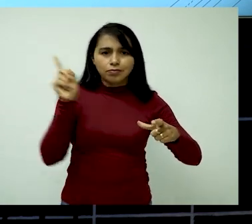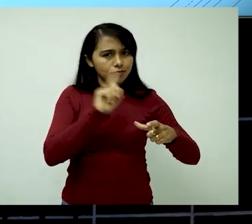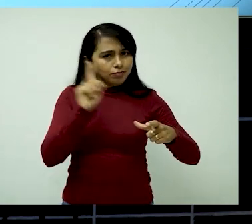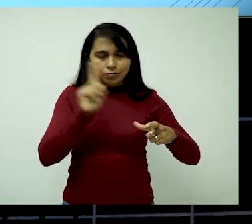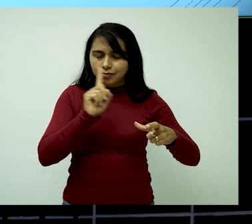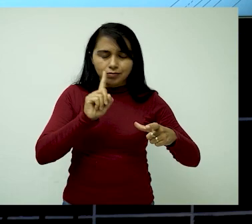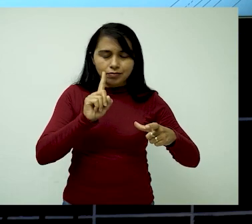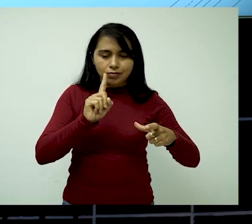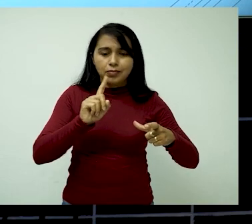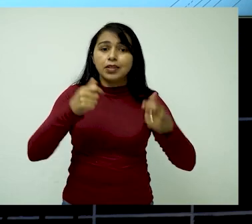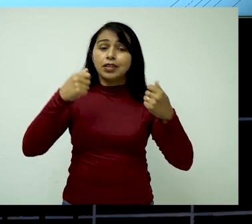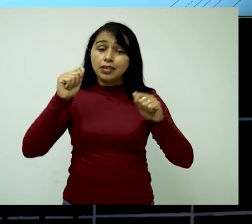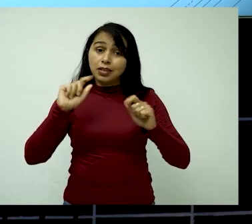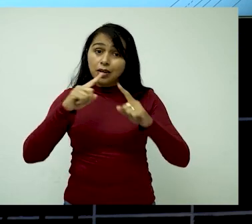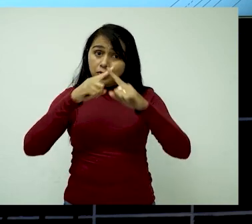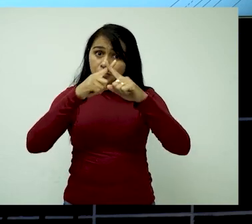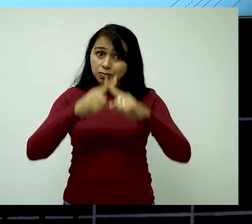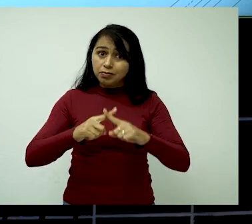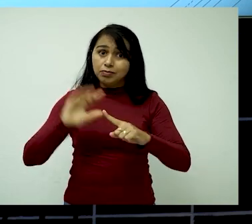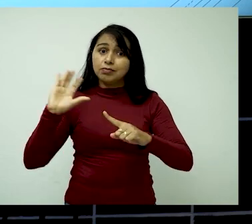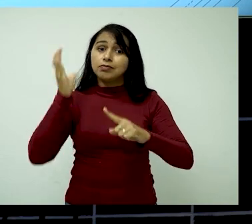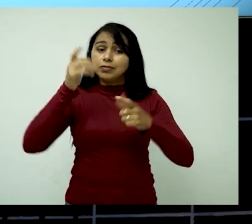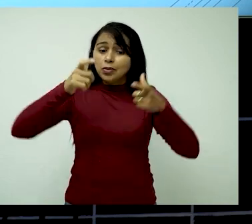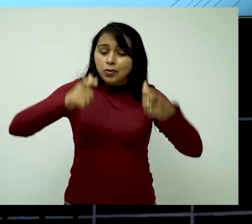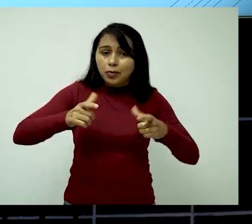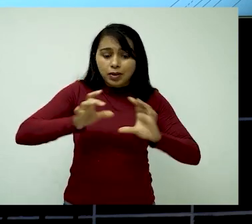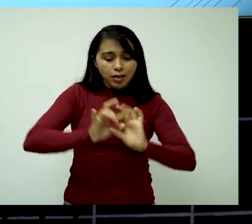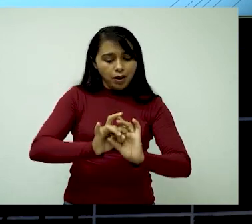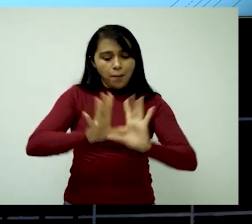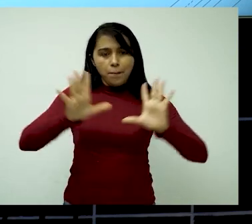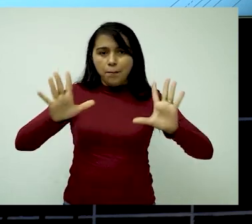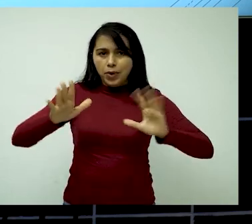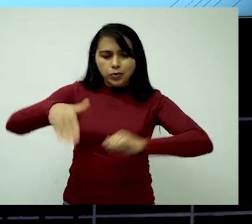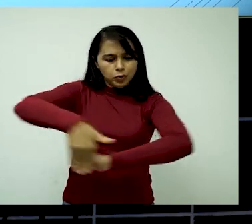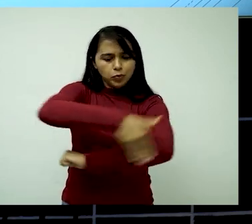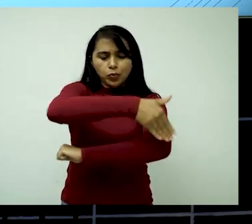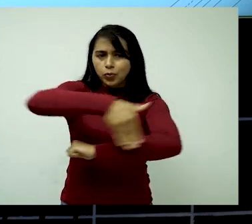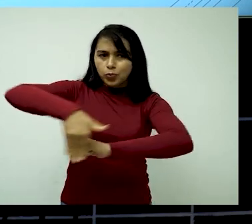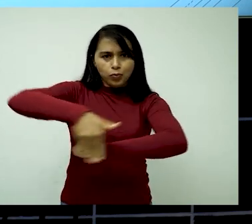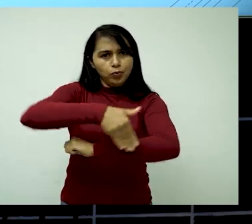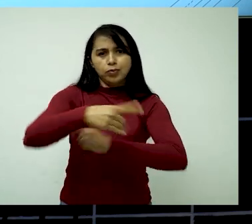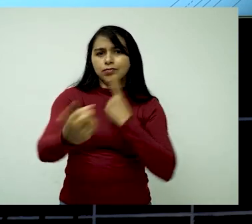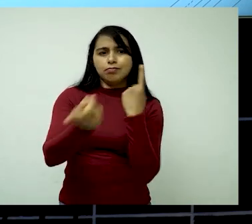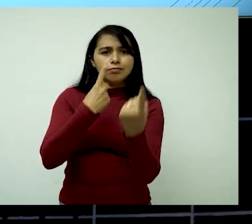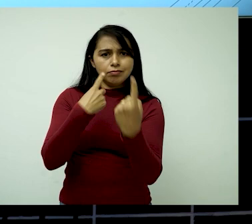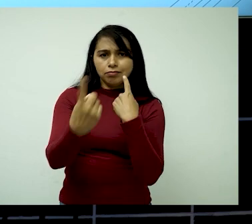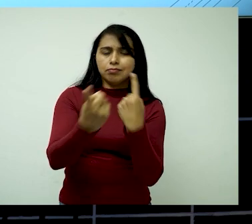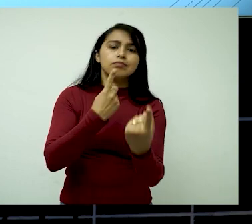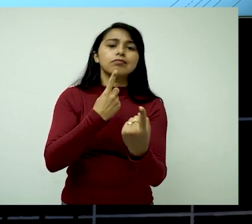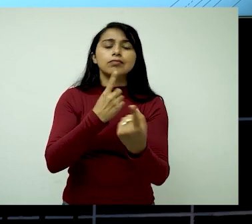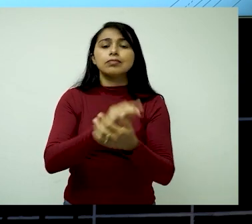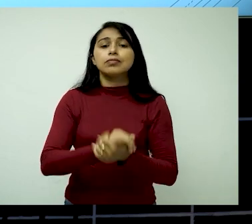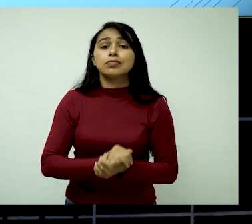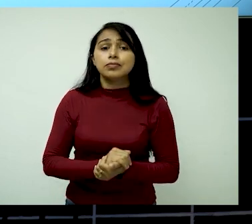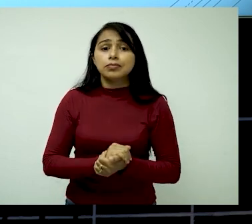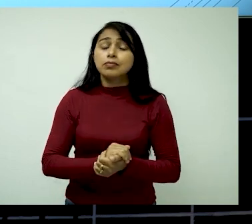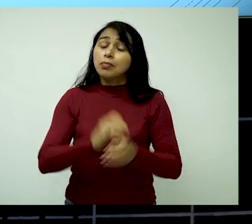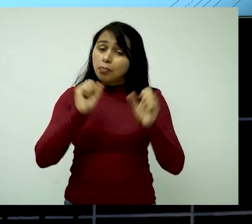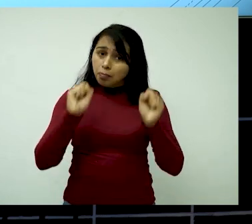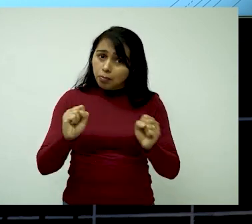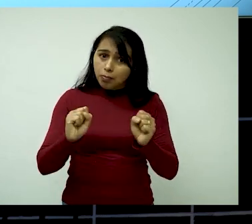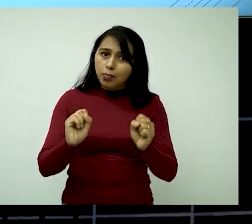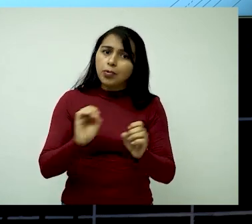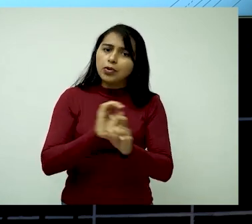em pistas. Elas podem ser realizadas em ambientes abertos, tá? Em ruas, em avenidas, tá?